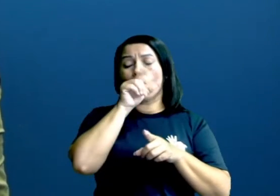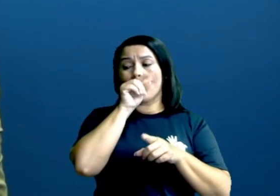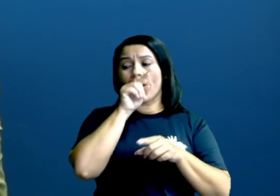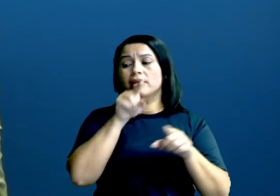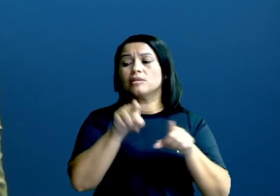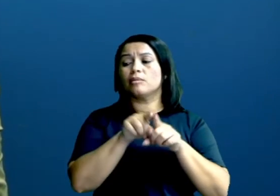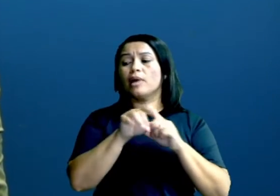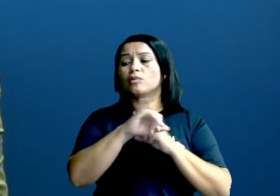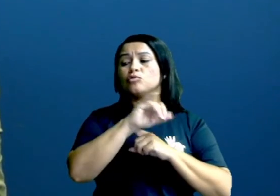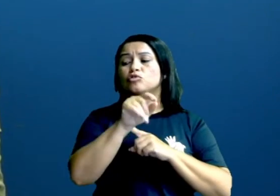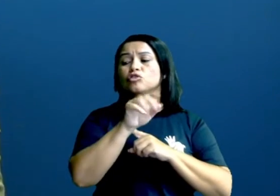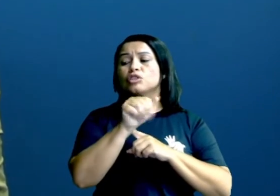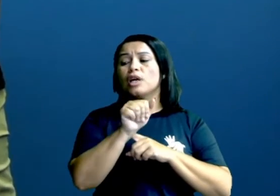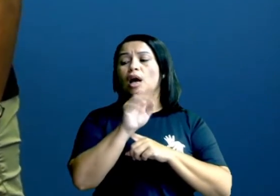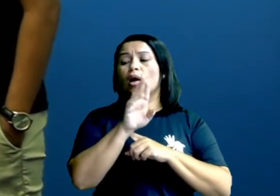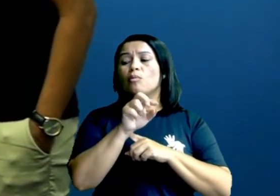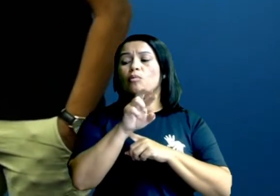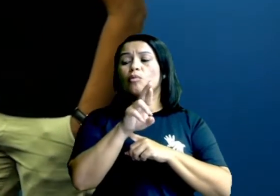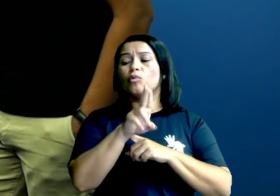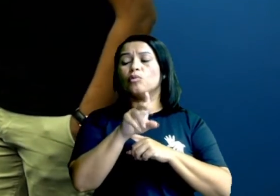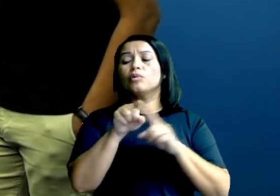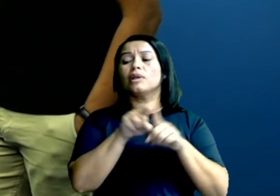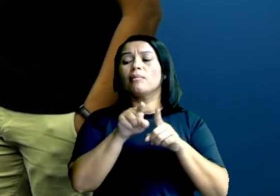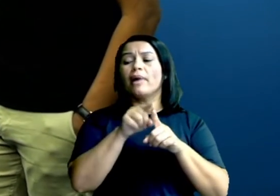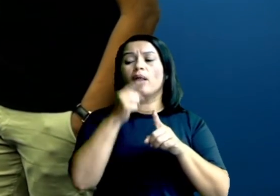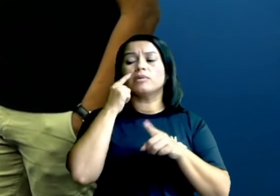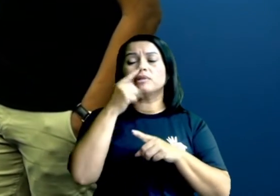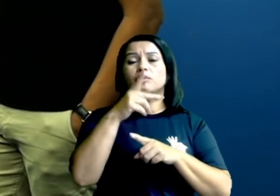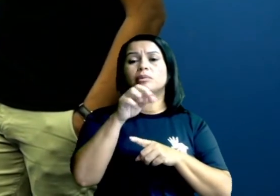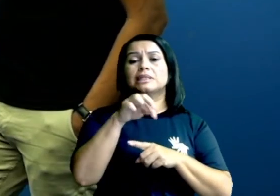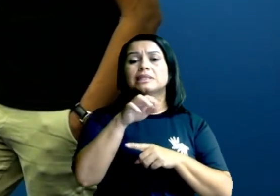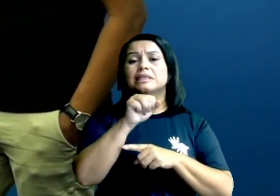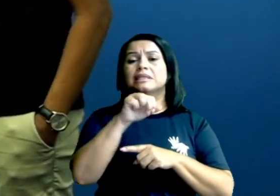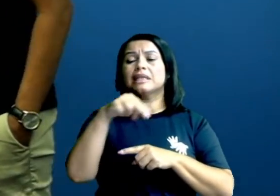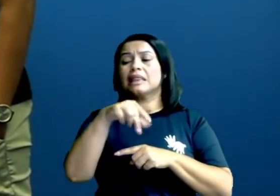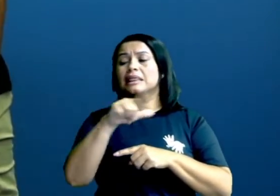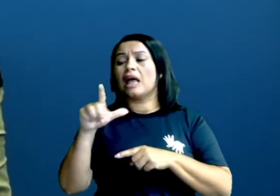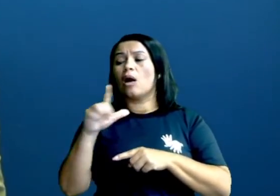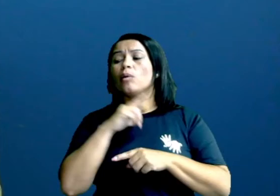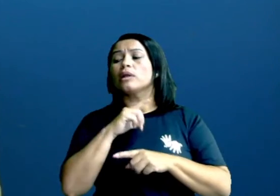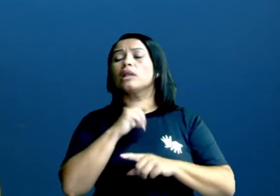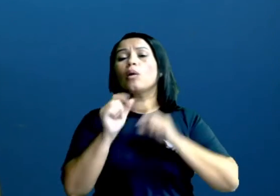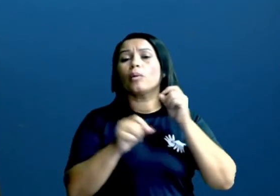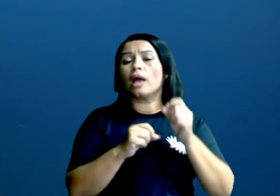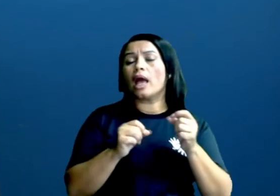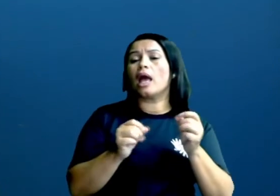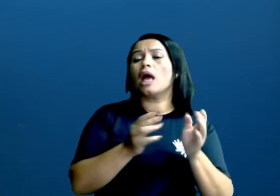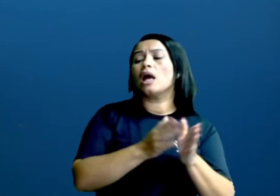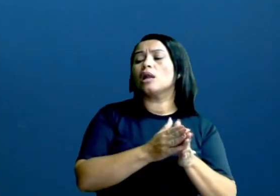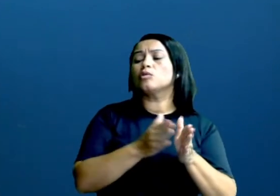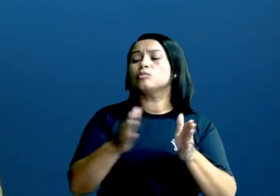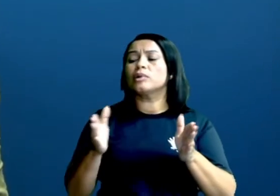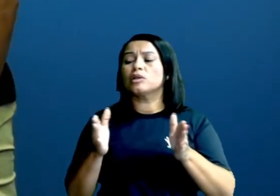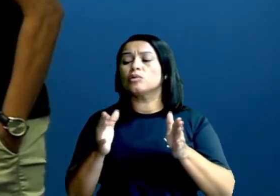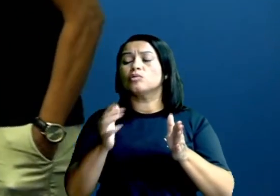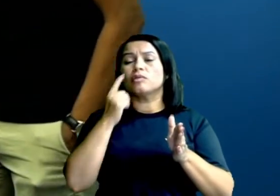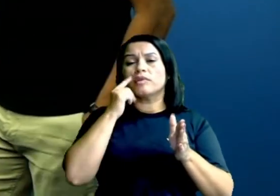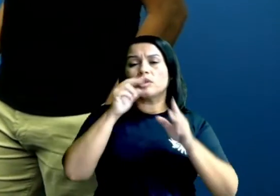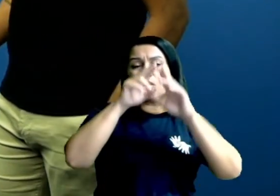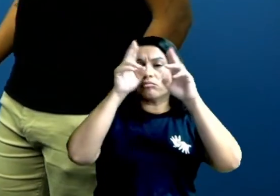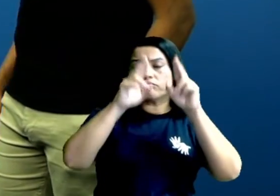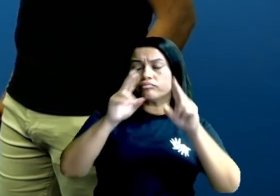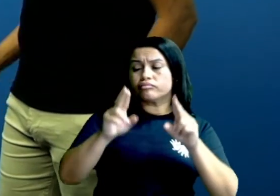vai ter a fisionomia do Pantanal, sobretudo nos períodos úmidos em que você tem a formação dessas lagunas, tá vendo? Né, ou